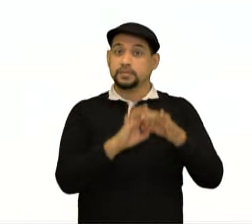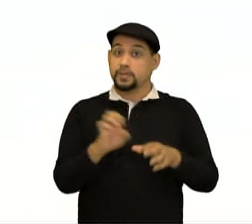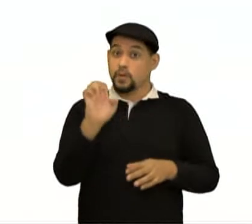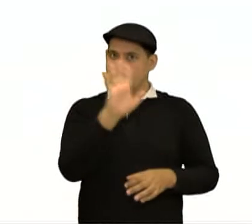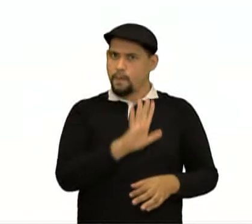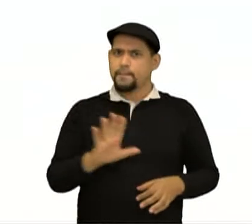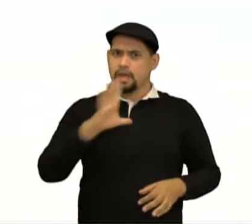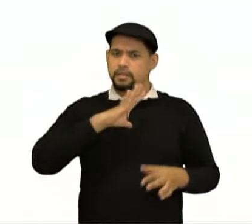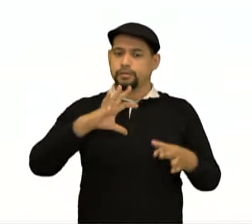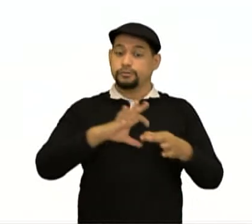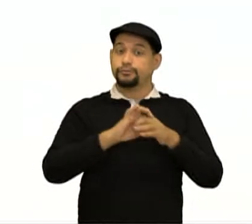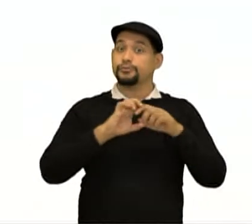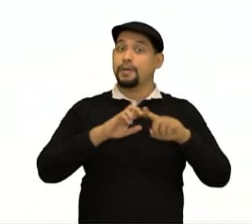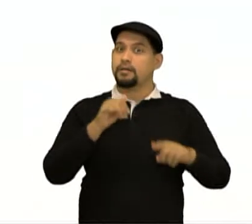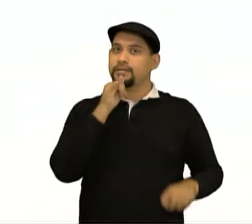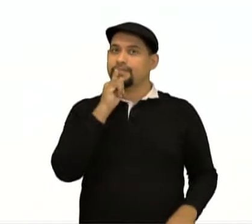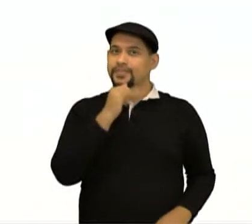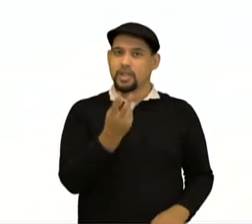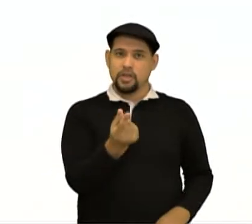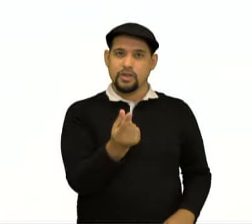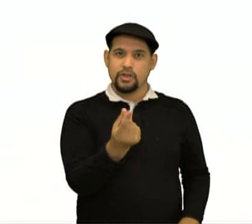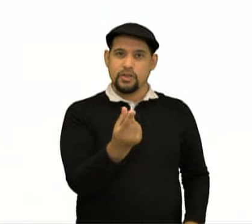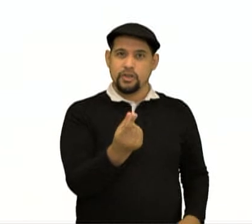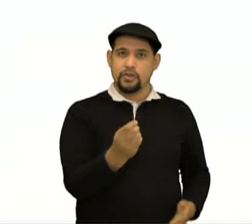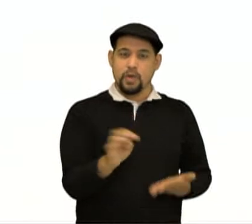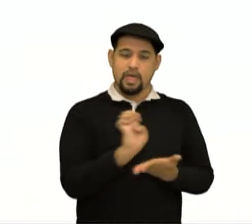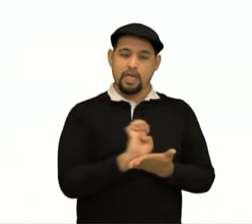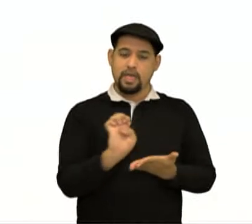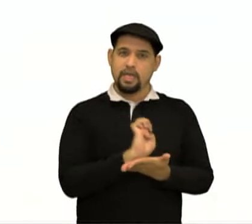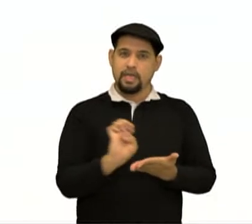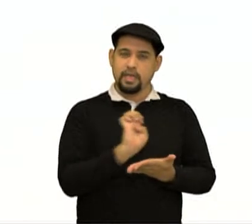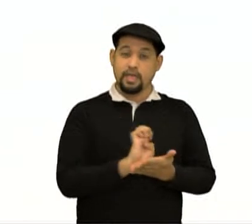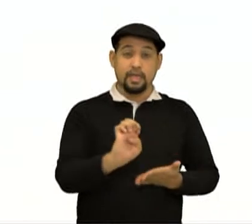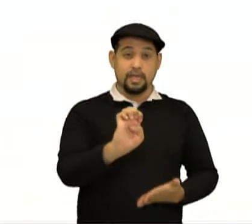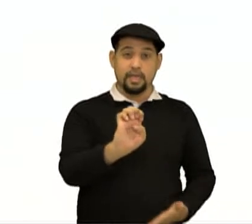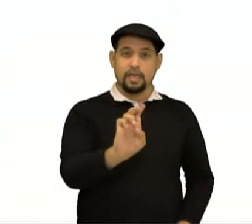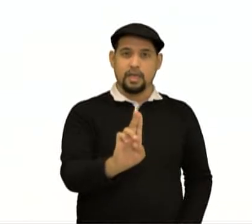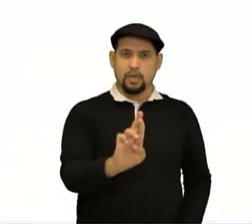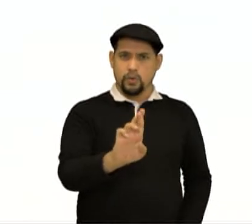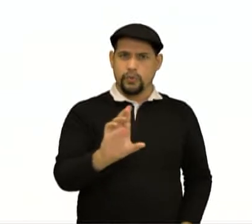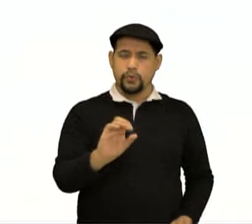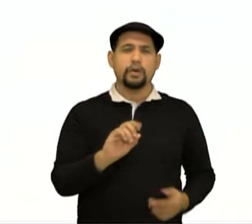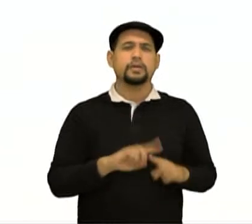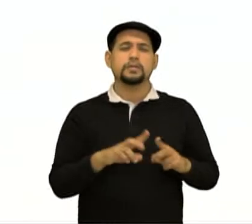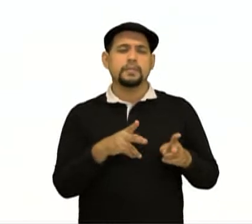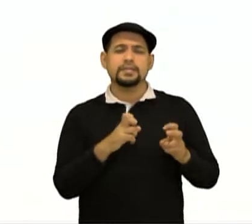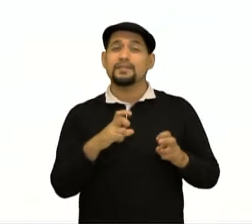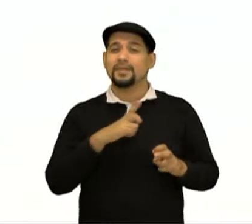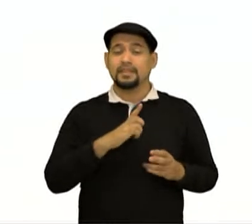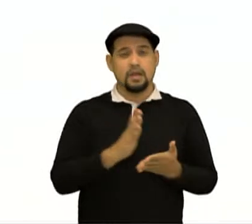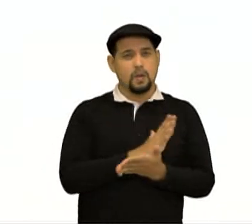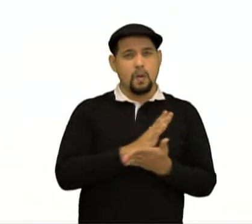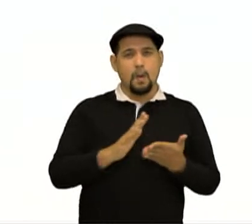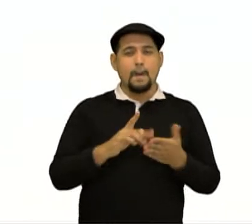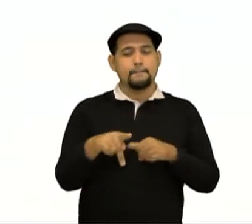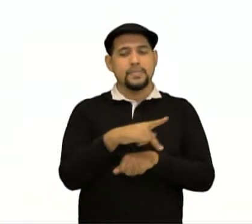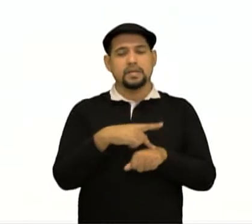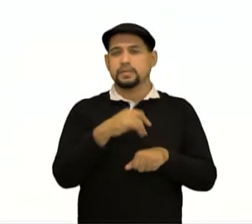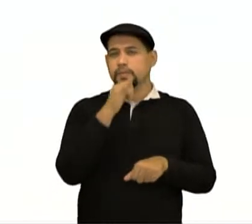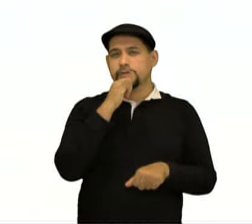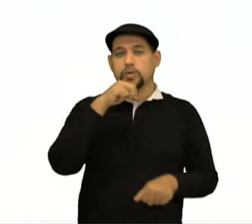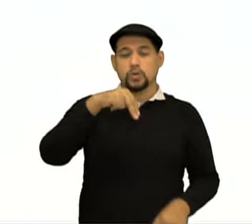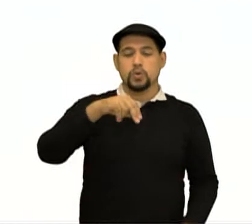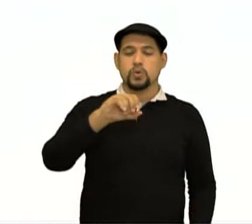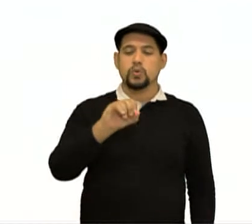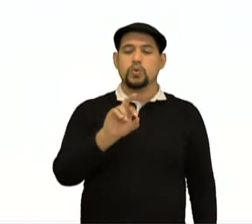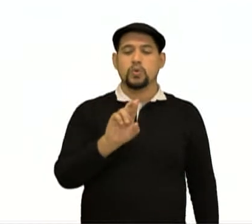mas quando observamos o Euro que é a moeda comum da União Europeia nós percebemos que tem países com meu caso da